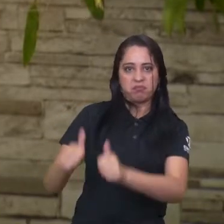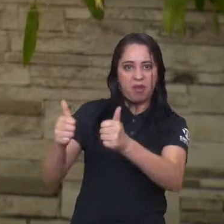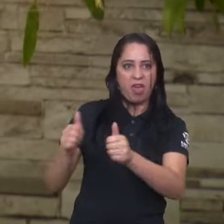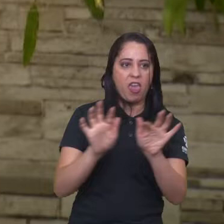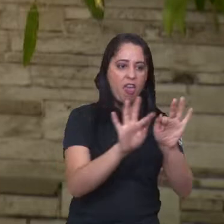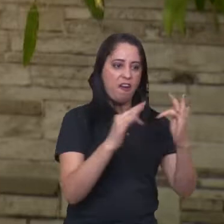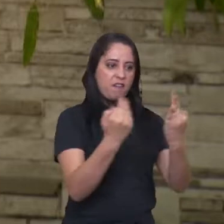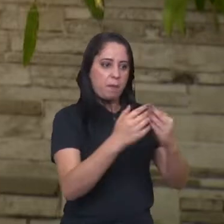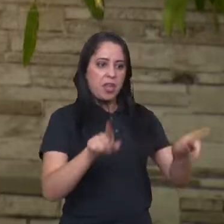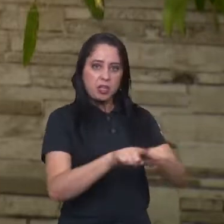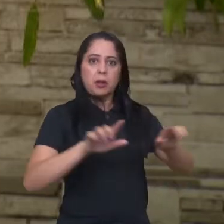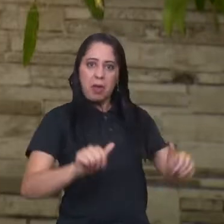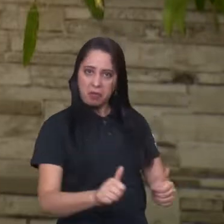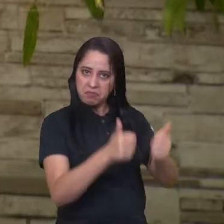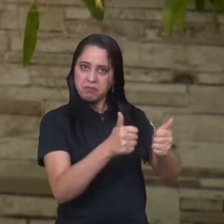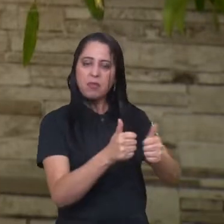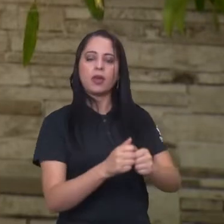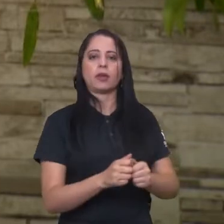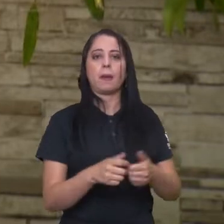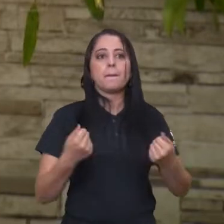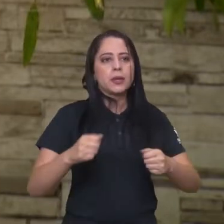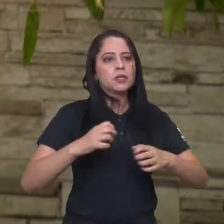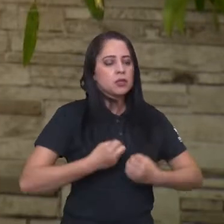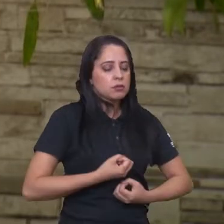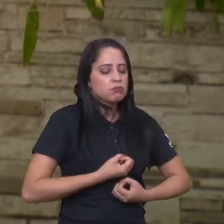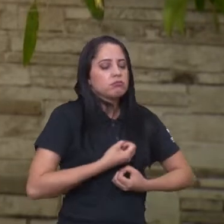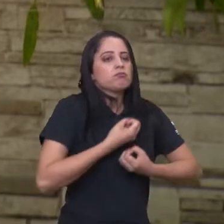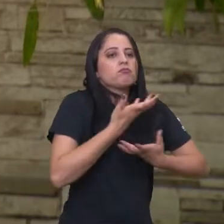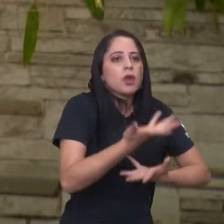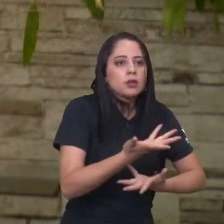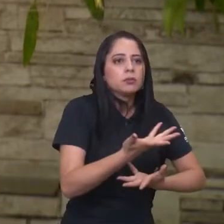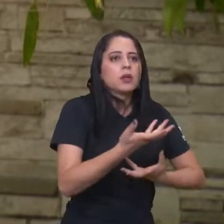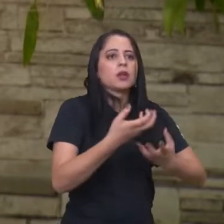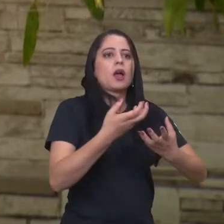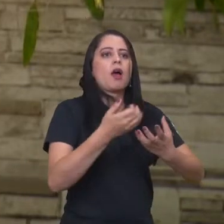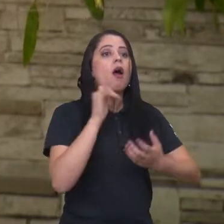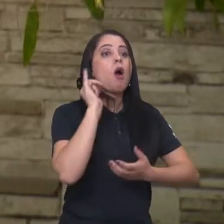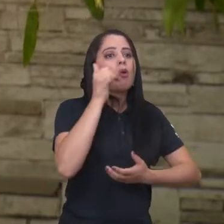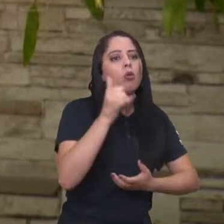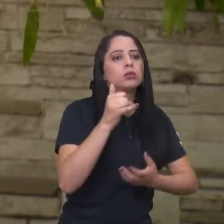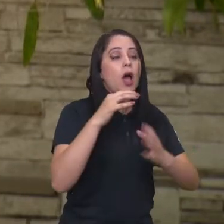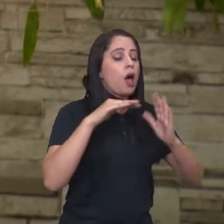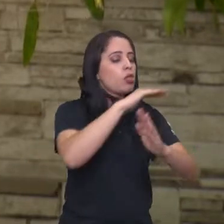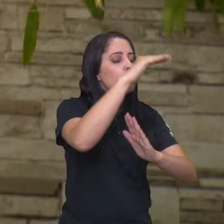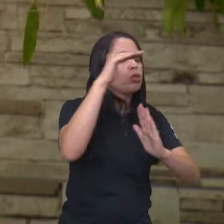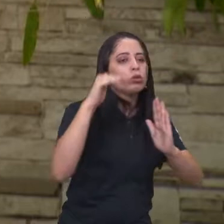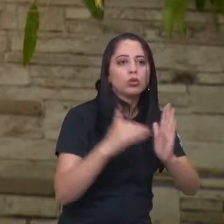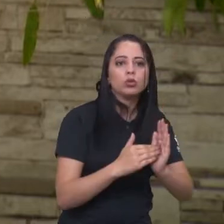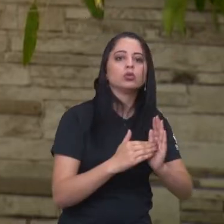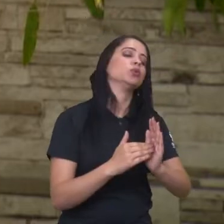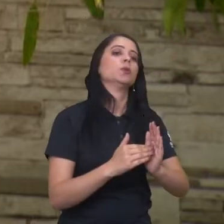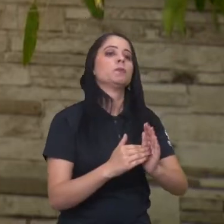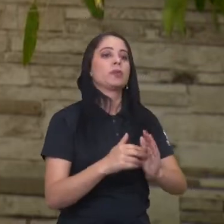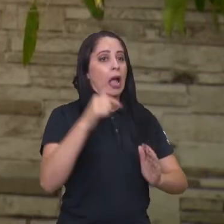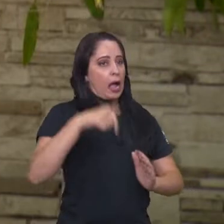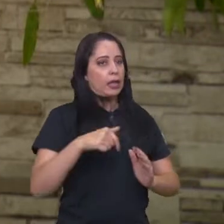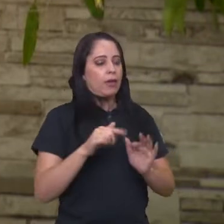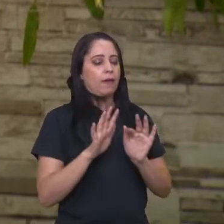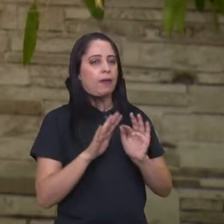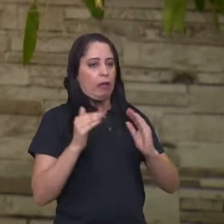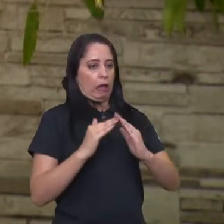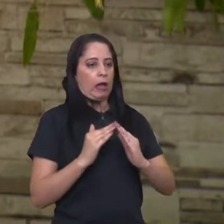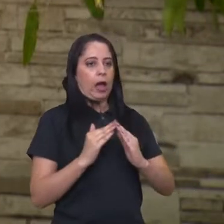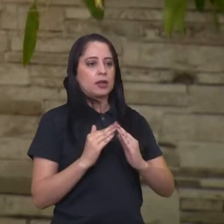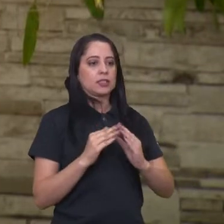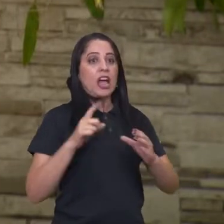está incomodando, como que a gente pode fazer para melhorar. Tem uma coisa que a gente faz aqui, que é o potinho das bênçãos. Então